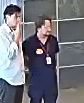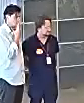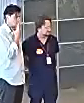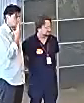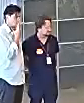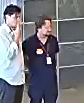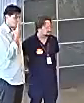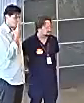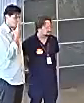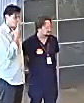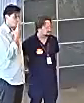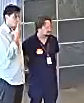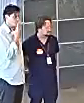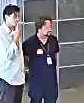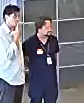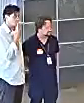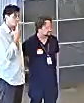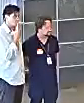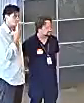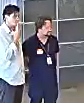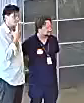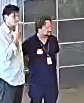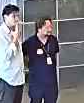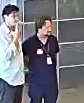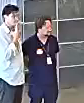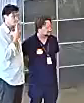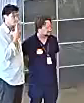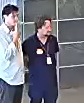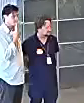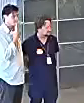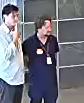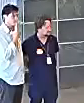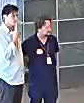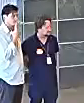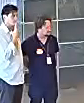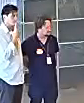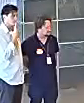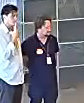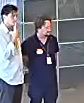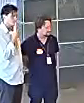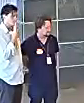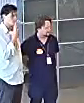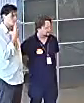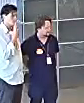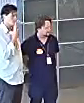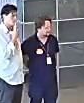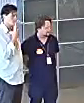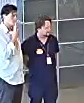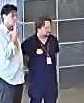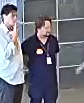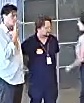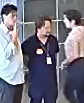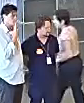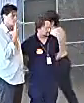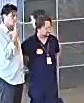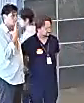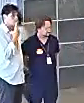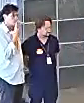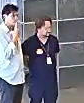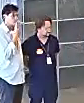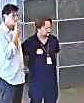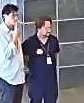demandas de melhoramento dessa fiscalização meu primeiro ato como Deputado Betão Edil estava lembrando aqui quando eu fui eleito